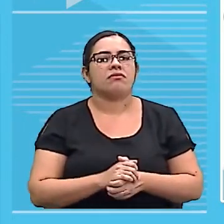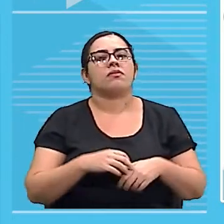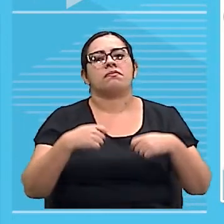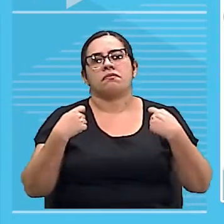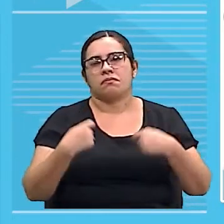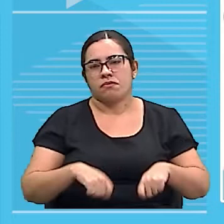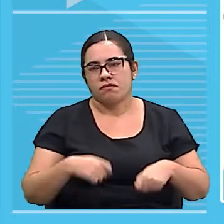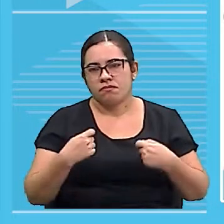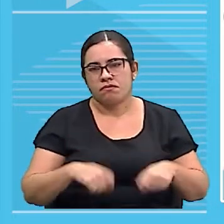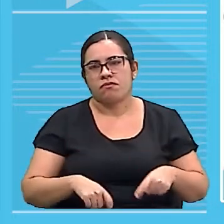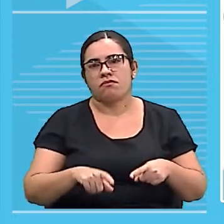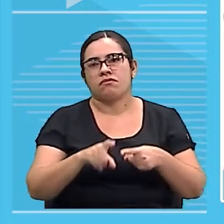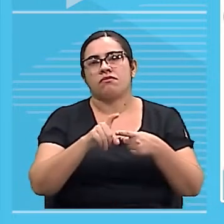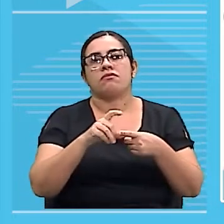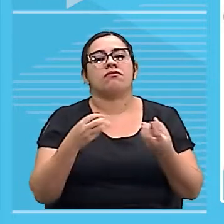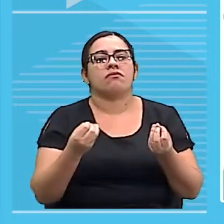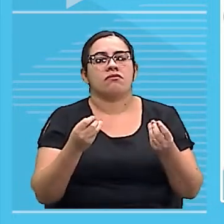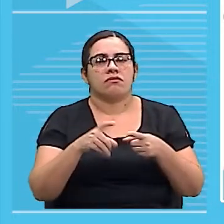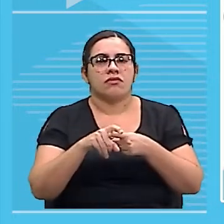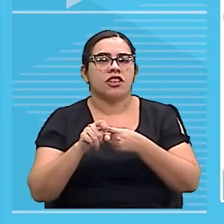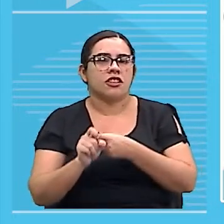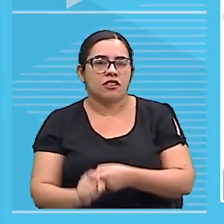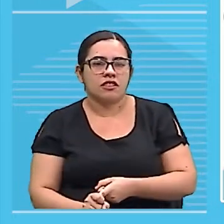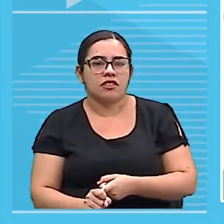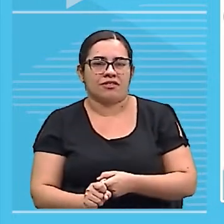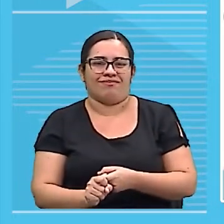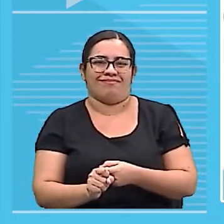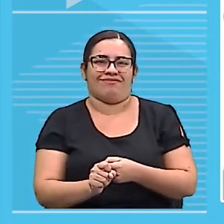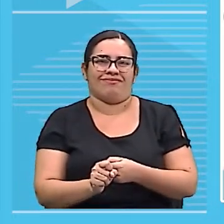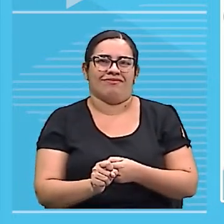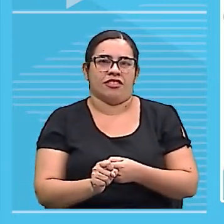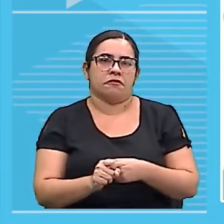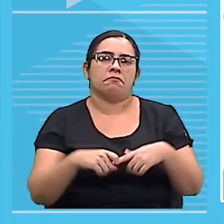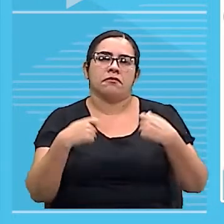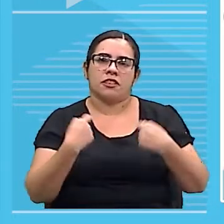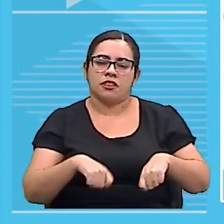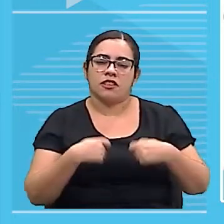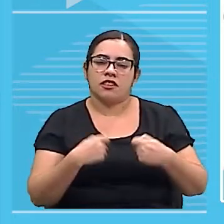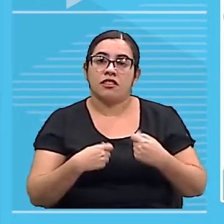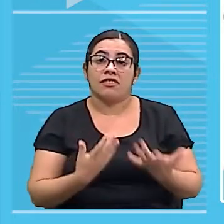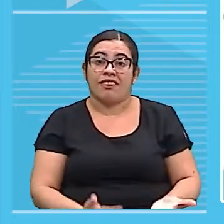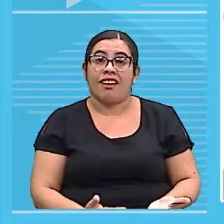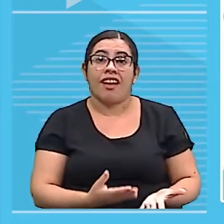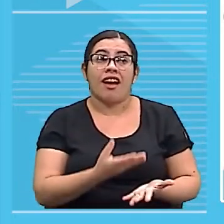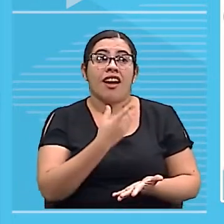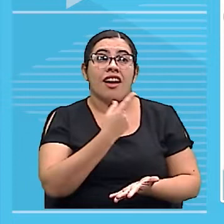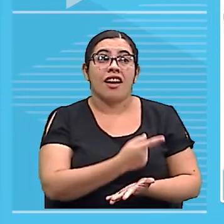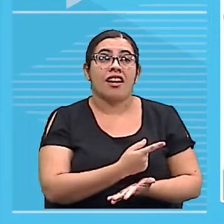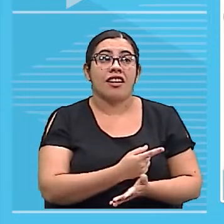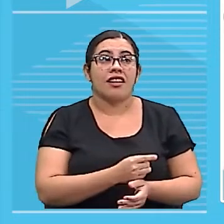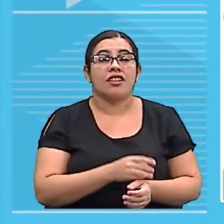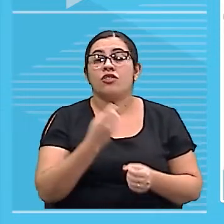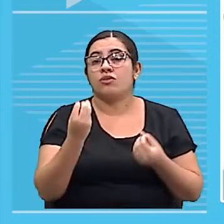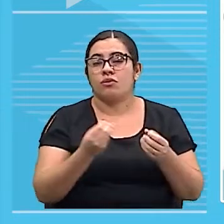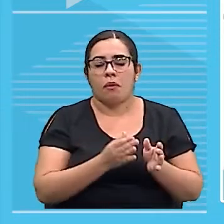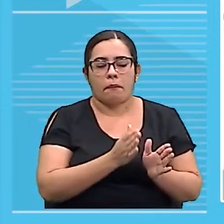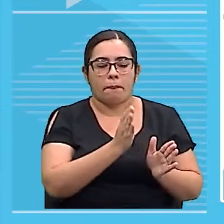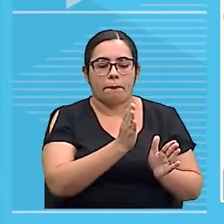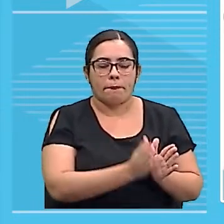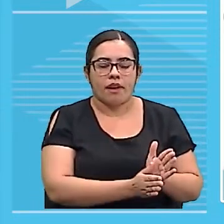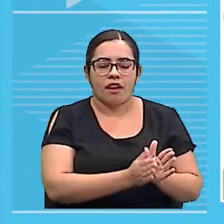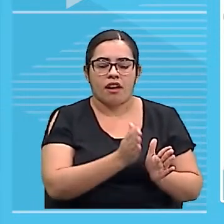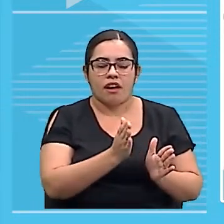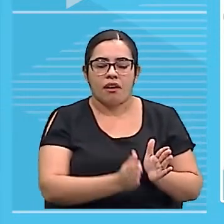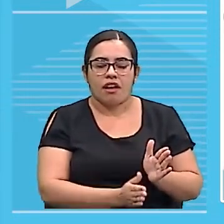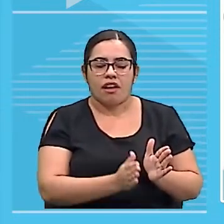resistores que eu tenho seguir e esses resistores eles estão em sequência